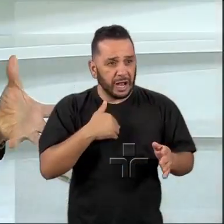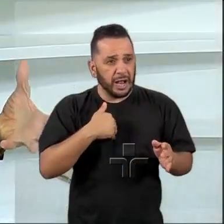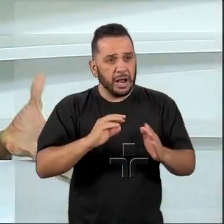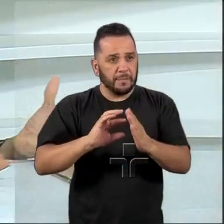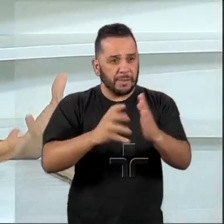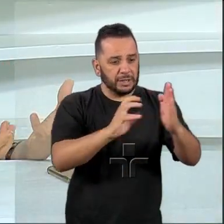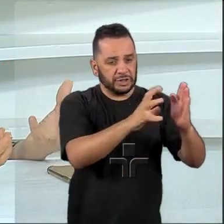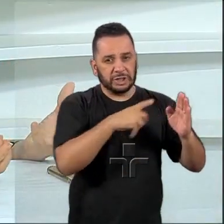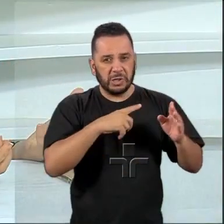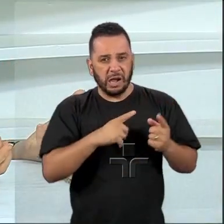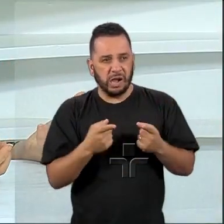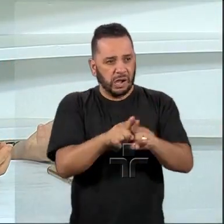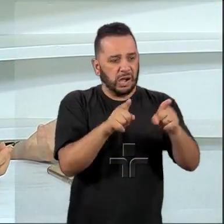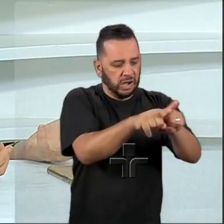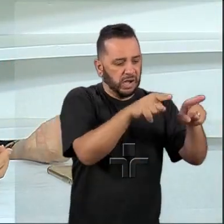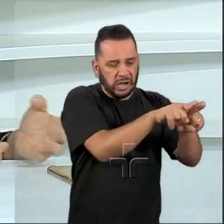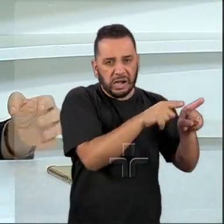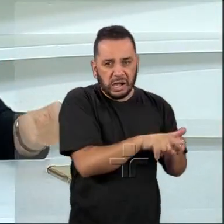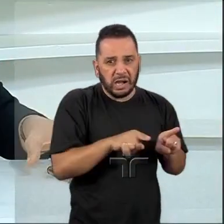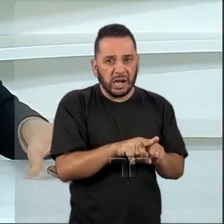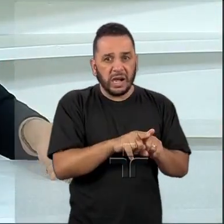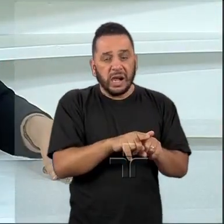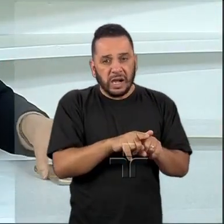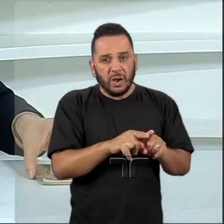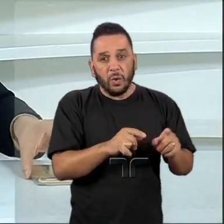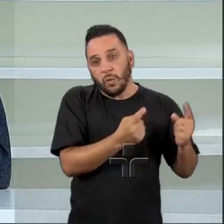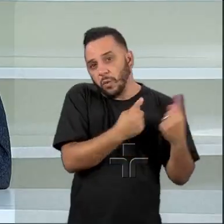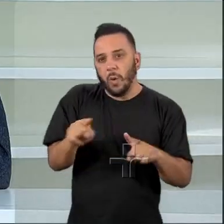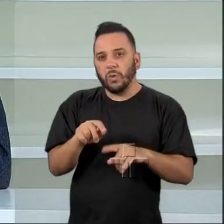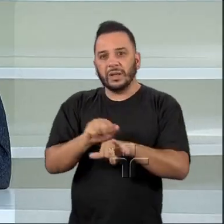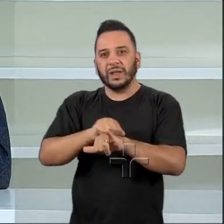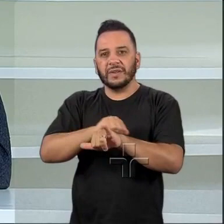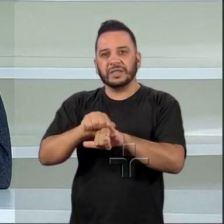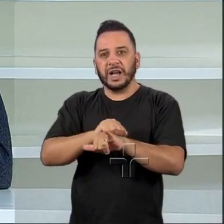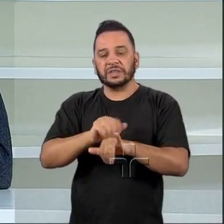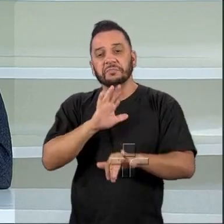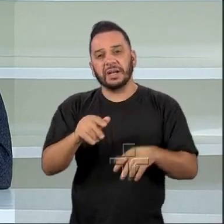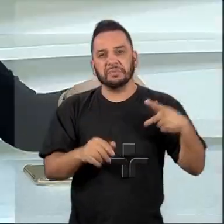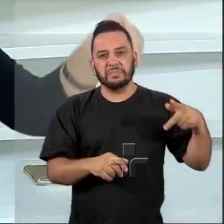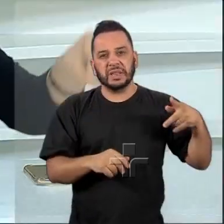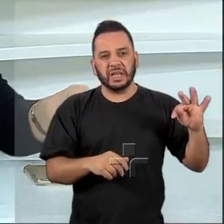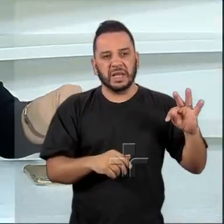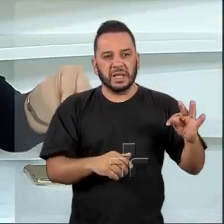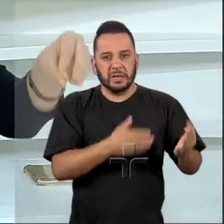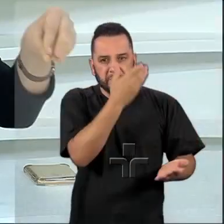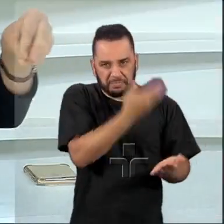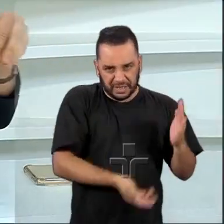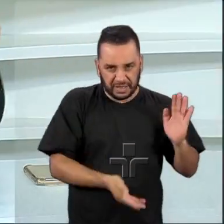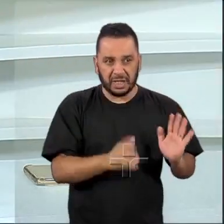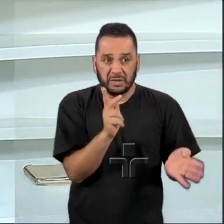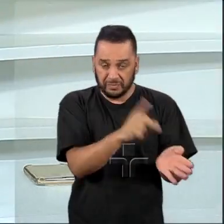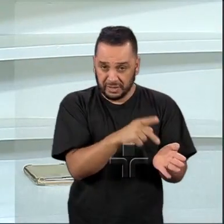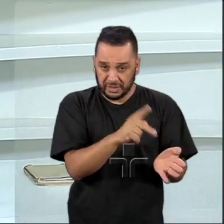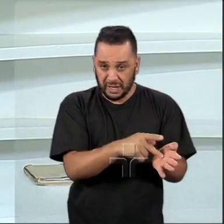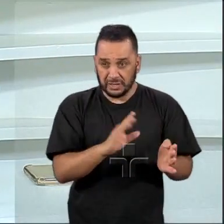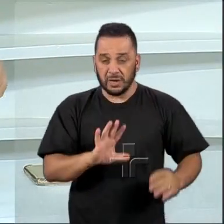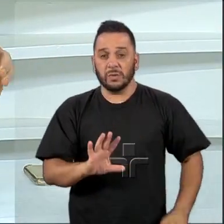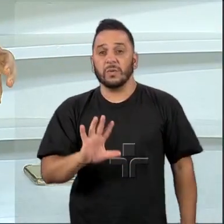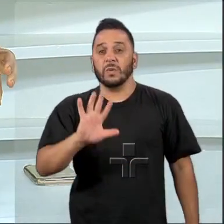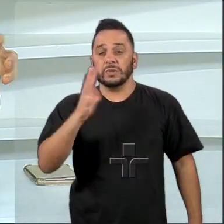partidos para minar a Lava Jato. Não foi bem sucedido, né? Não foi bem sucedido, mas isso fez com que o